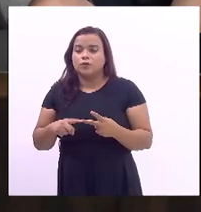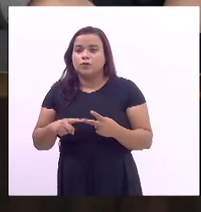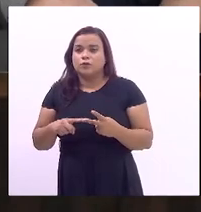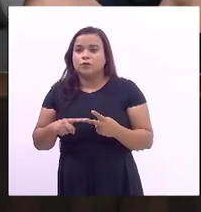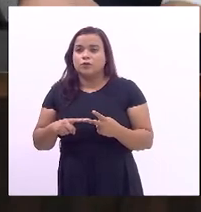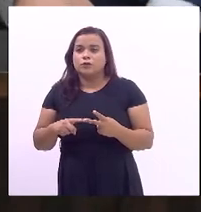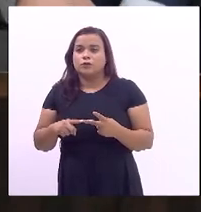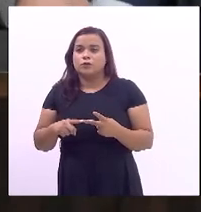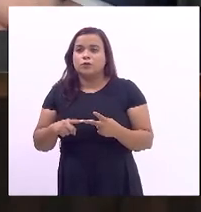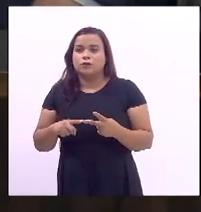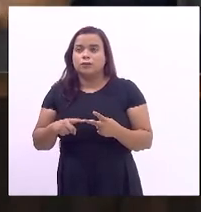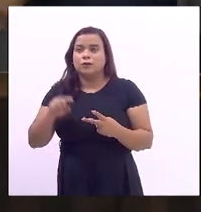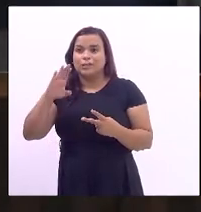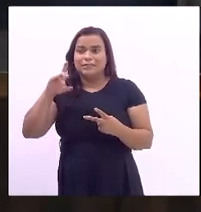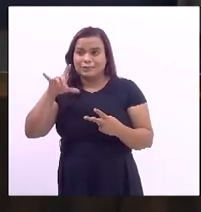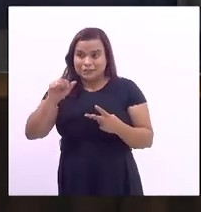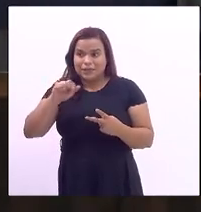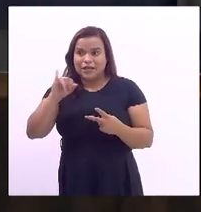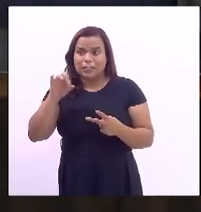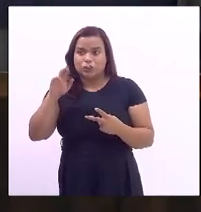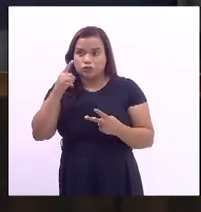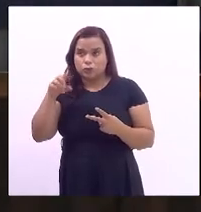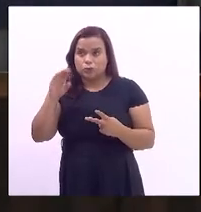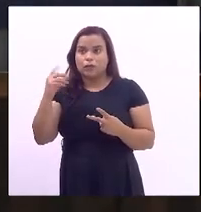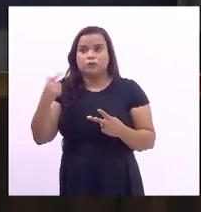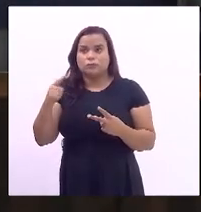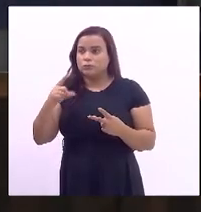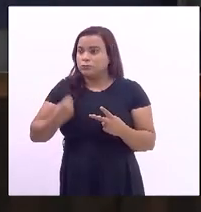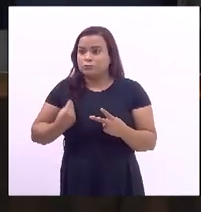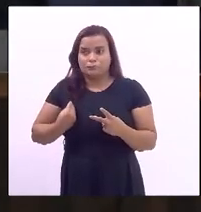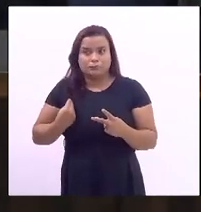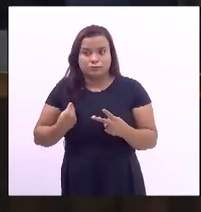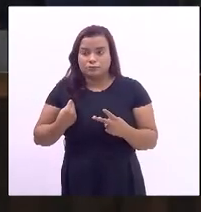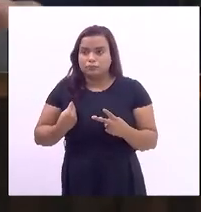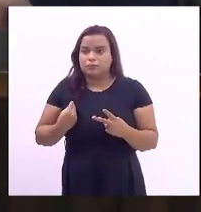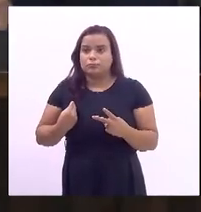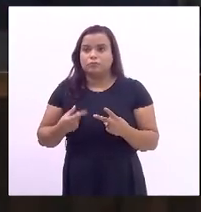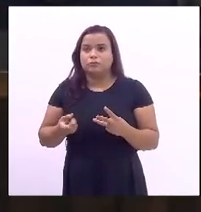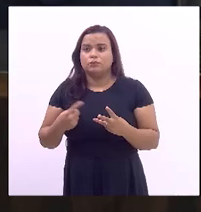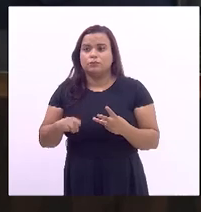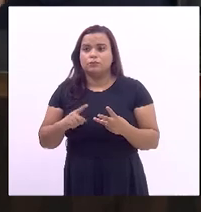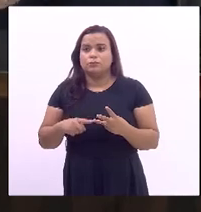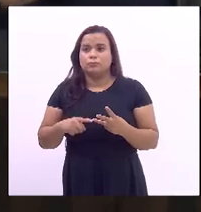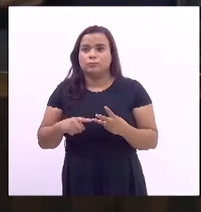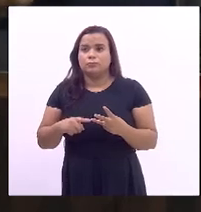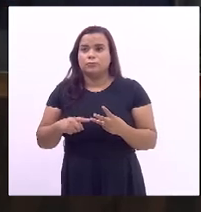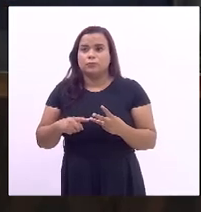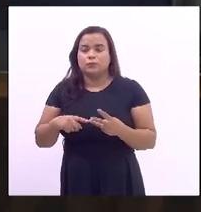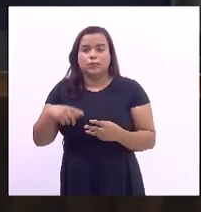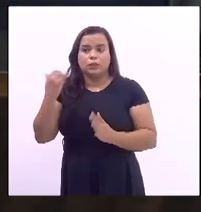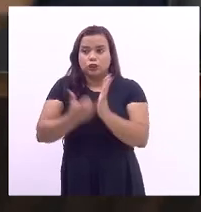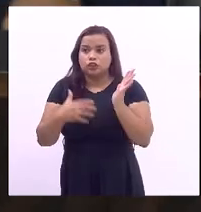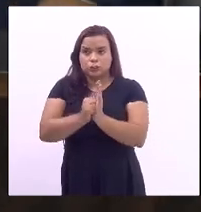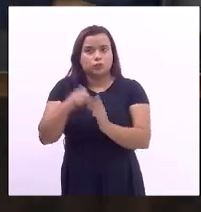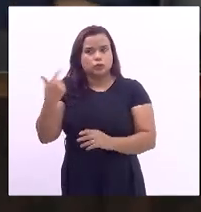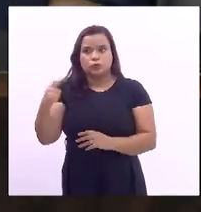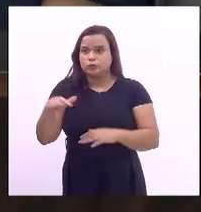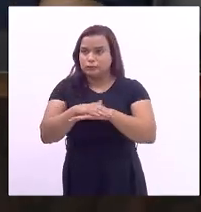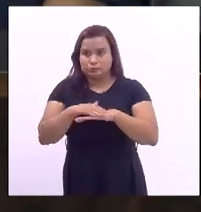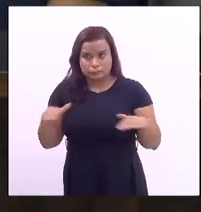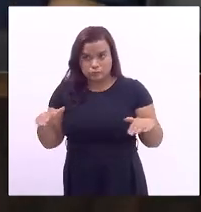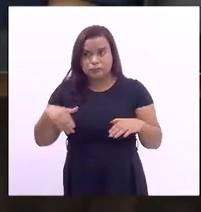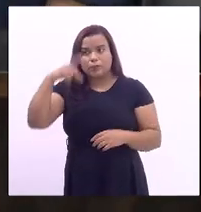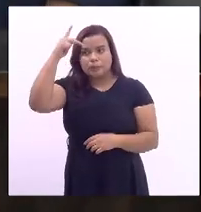Oi Célia Jordão não estando presente vamos não havendo mais oradores